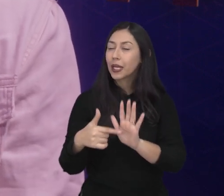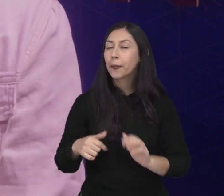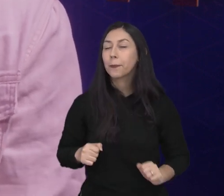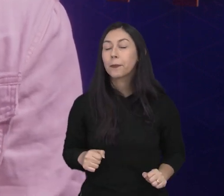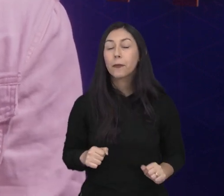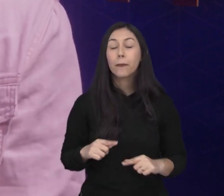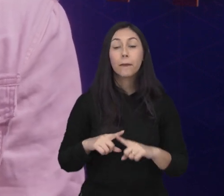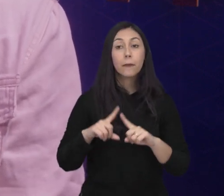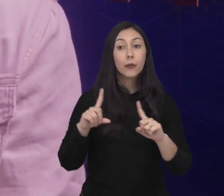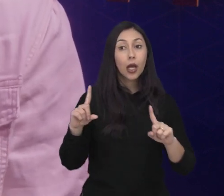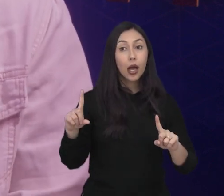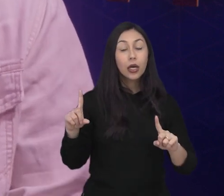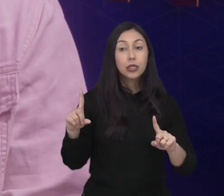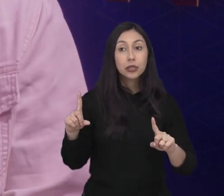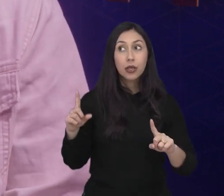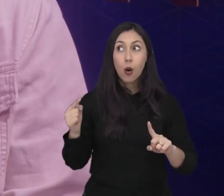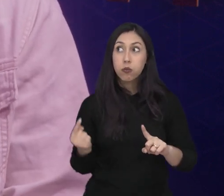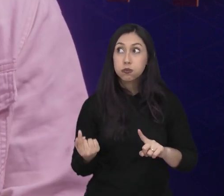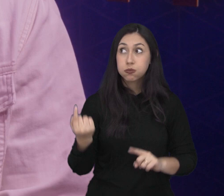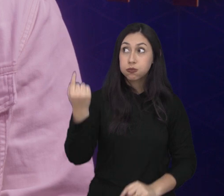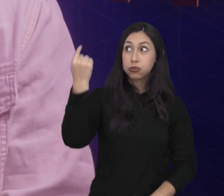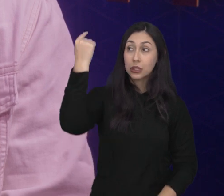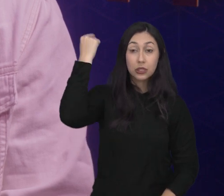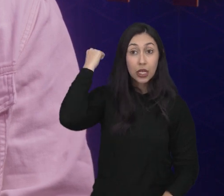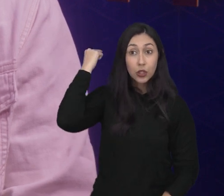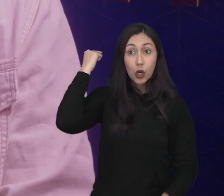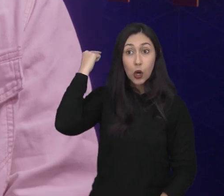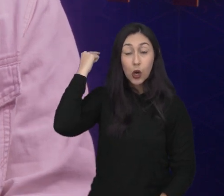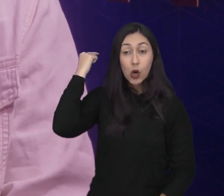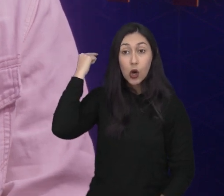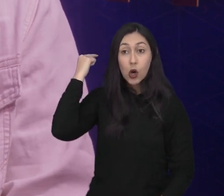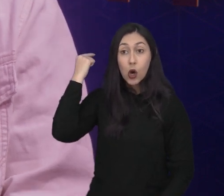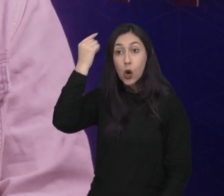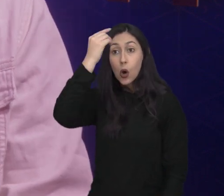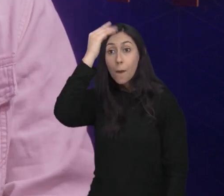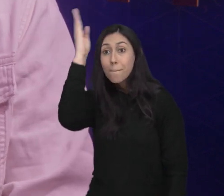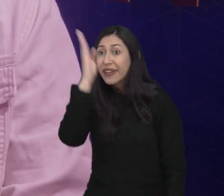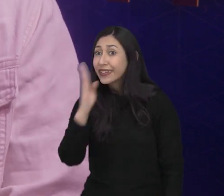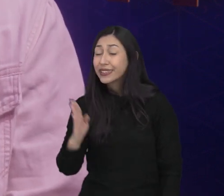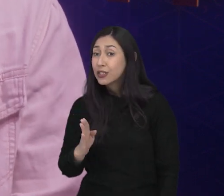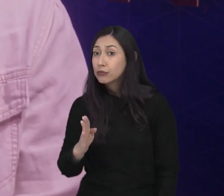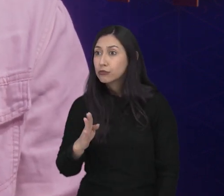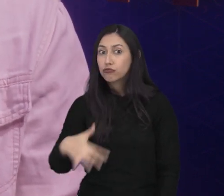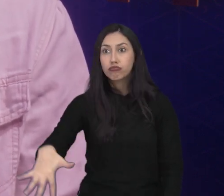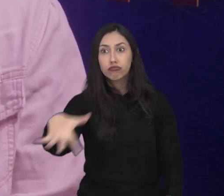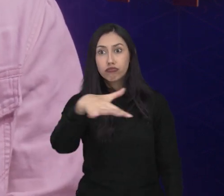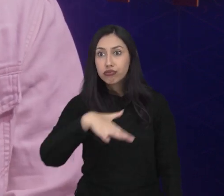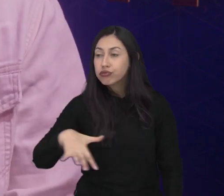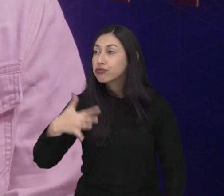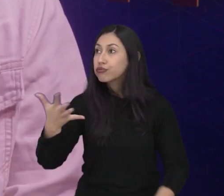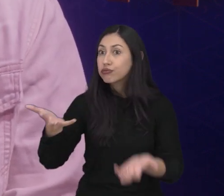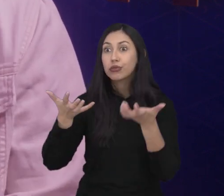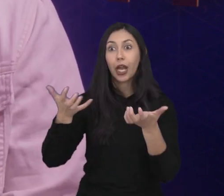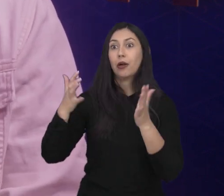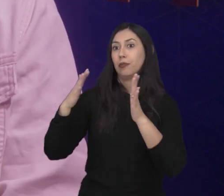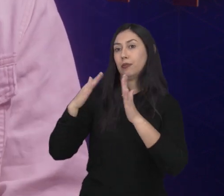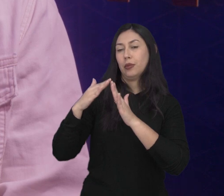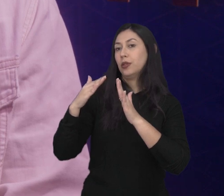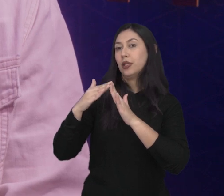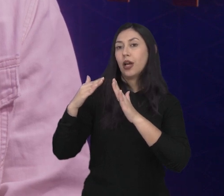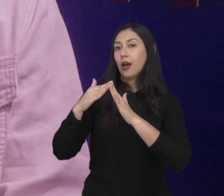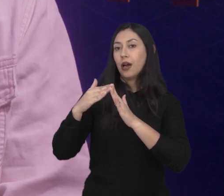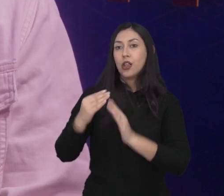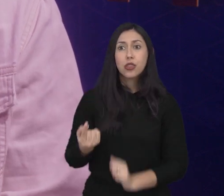falar. Mas nessa época aí, Vicky, o hype era vir pro Brasil. Tipo assim,